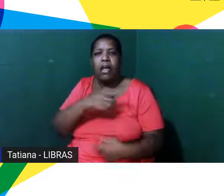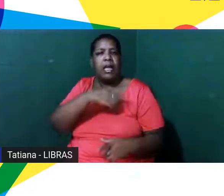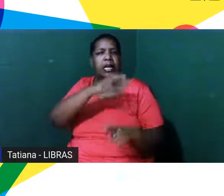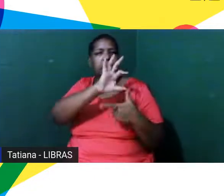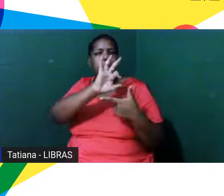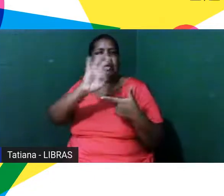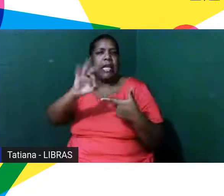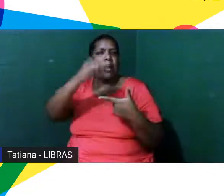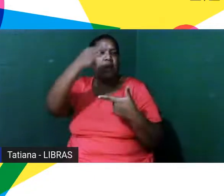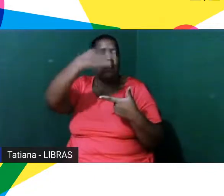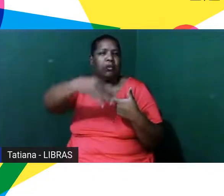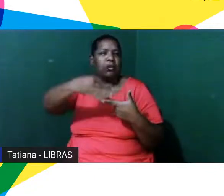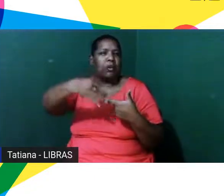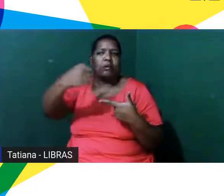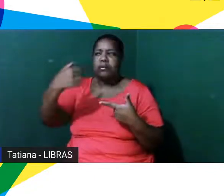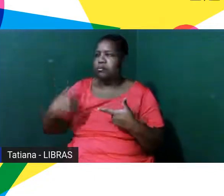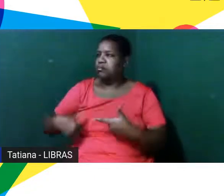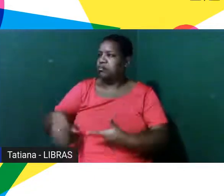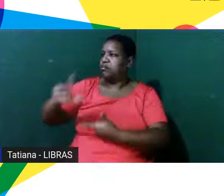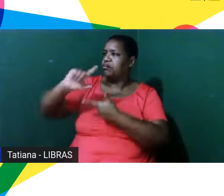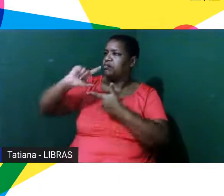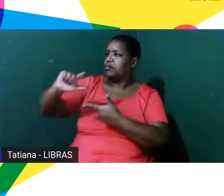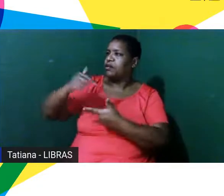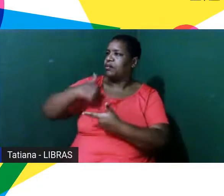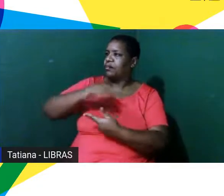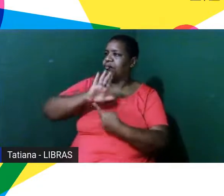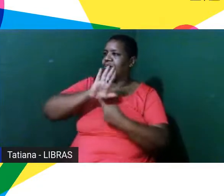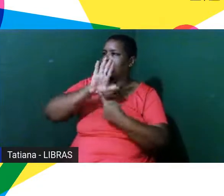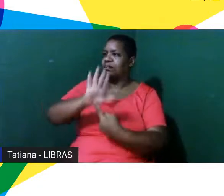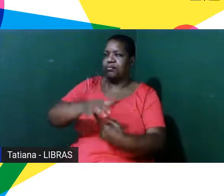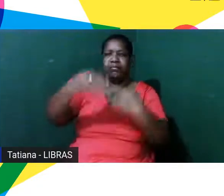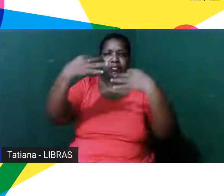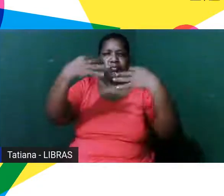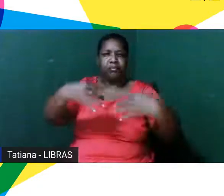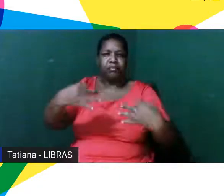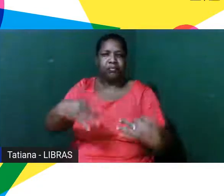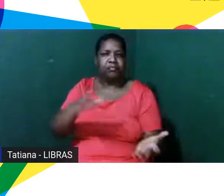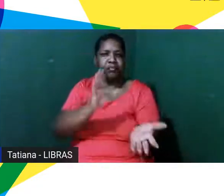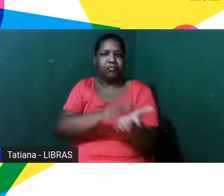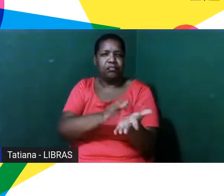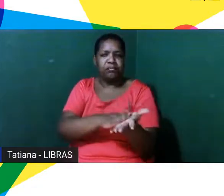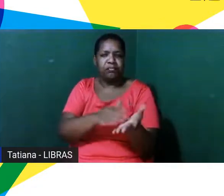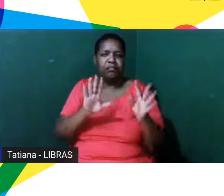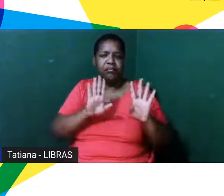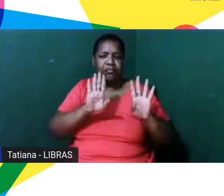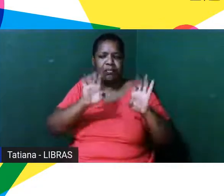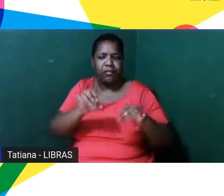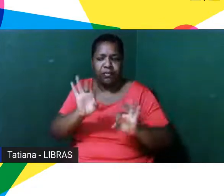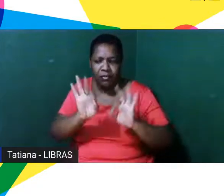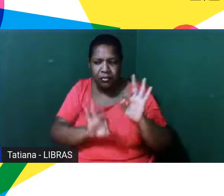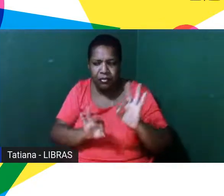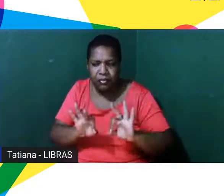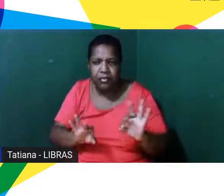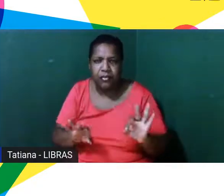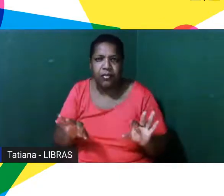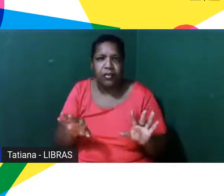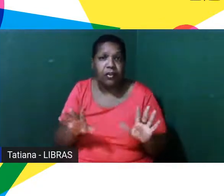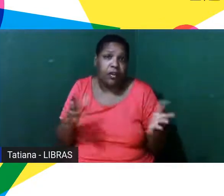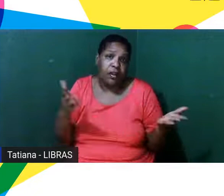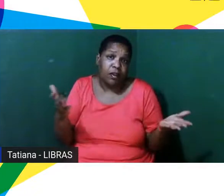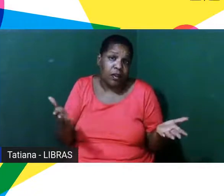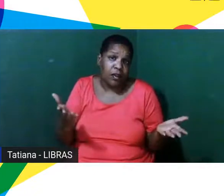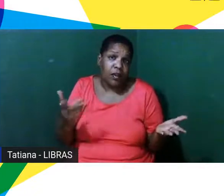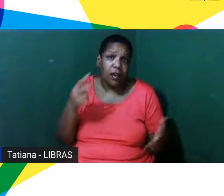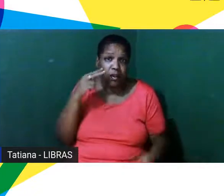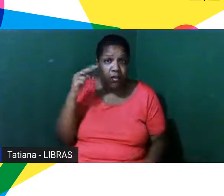cento do meu trabalho tudo precisa estar 100% é perfeito bem editado bem tudo sendo que